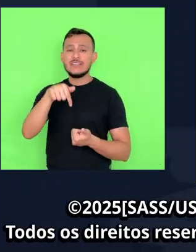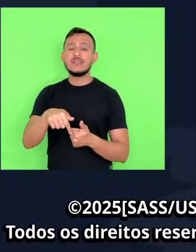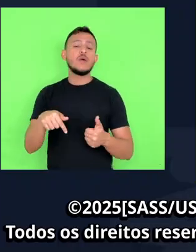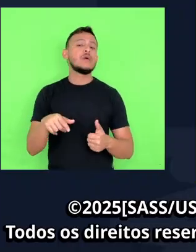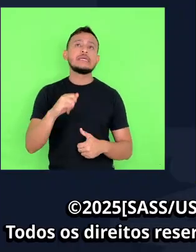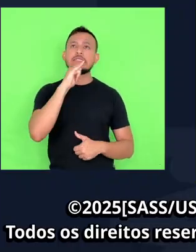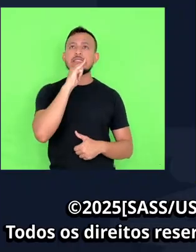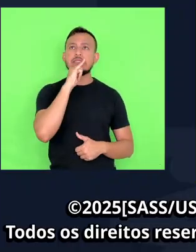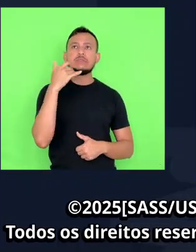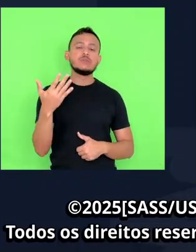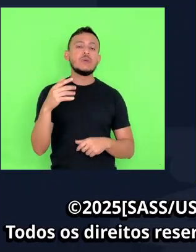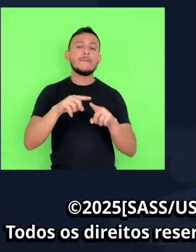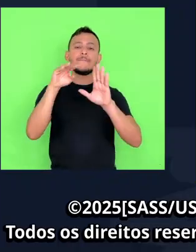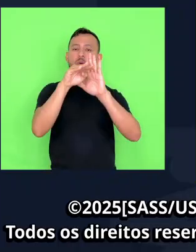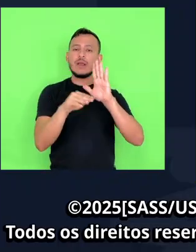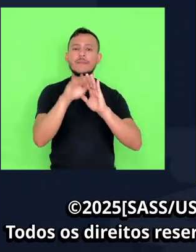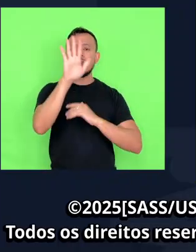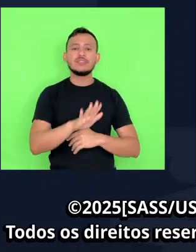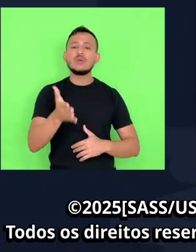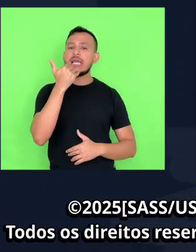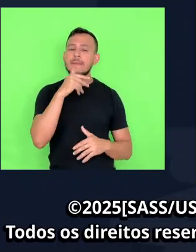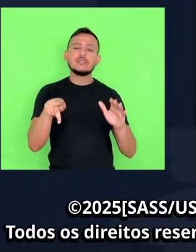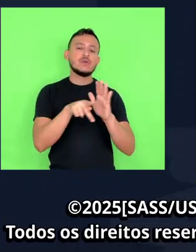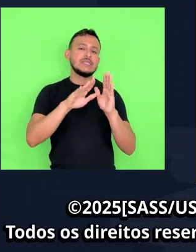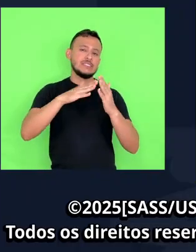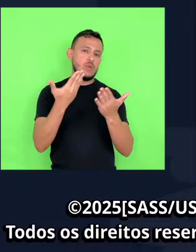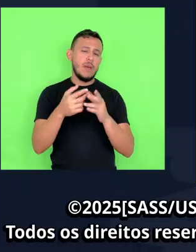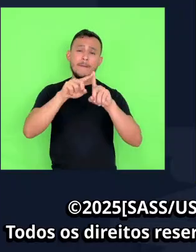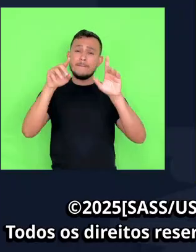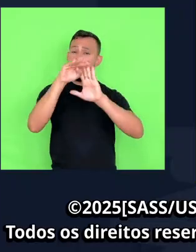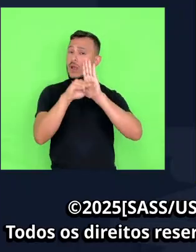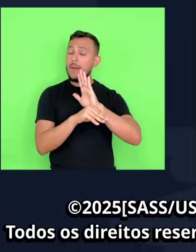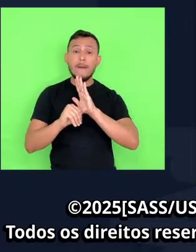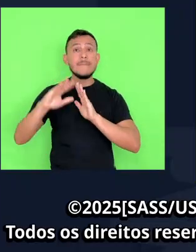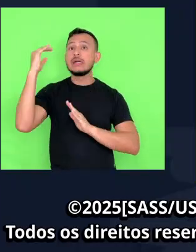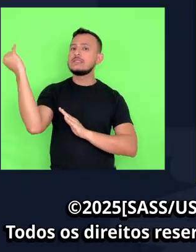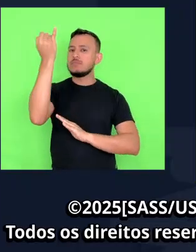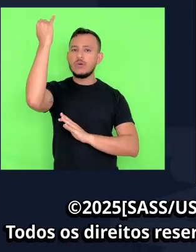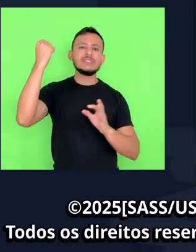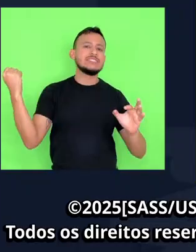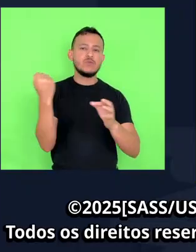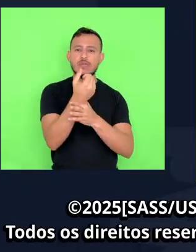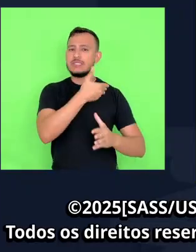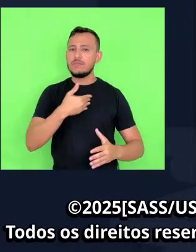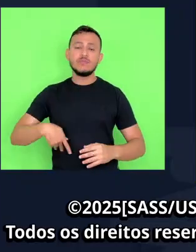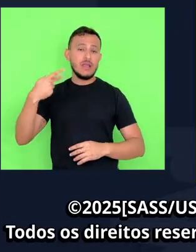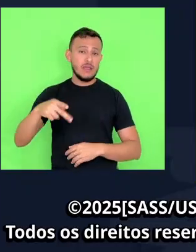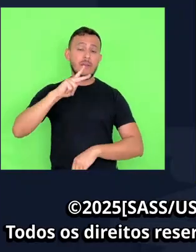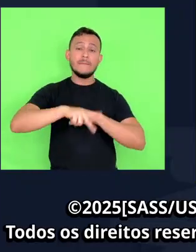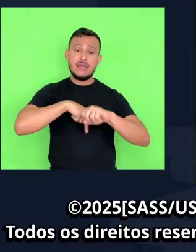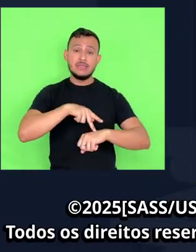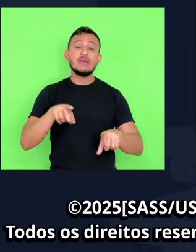por exemplo, o Programa Nacional de Alimentação Escolar, um dos programas mais importantes de segurança pública no país,